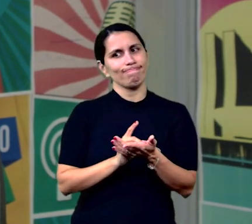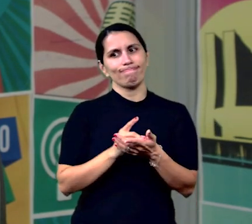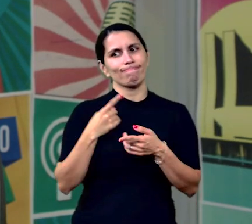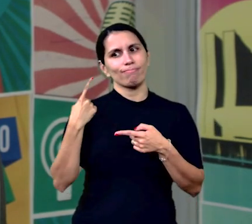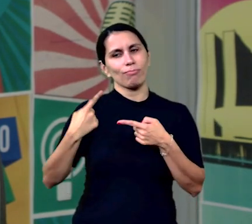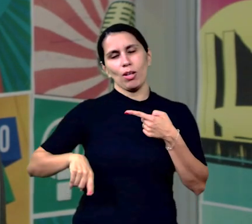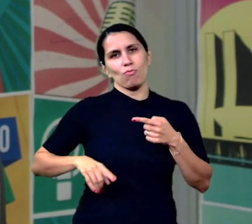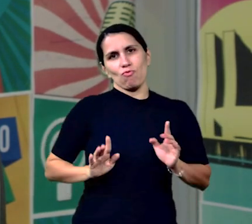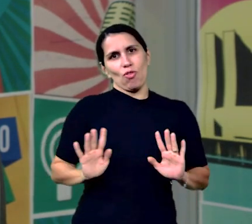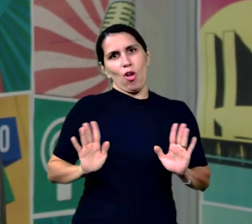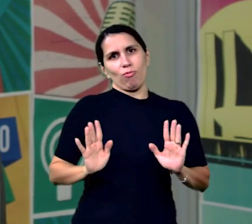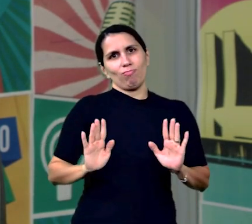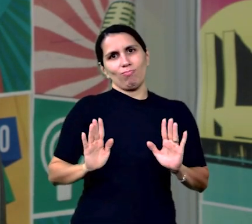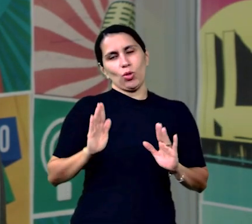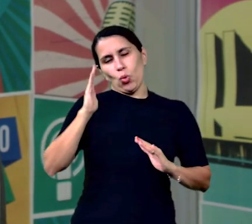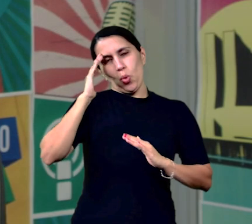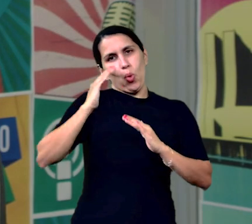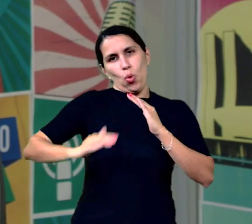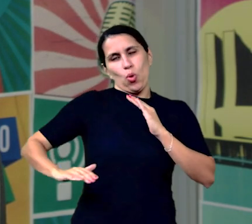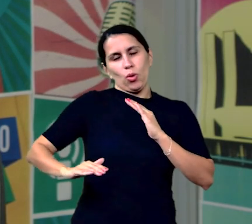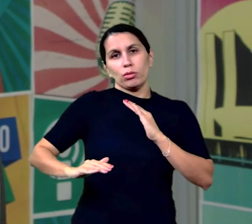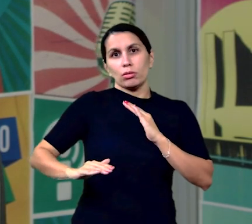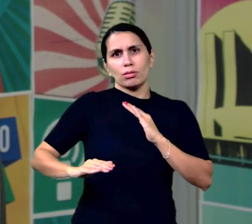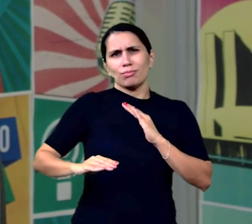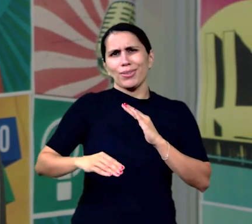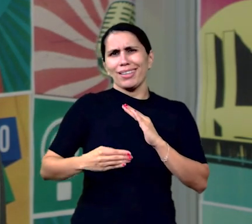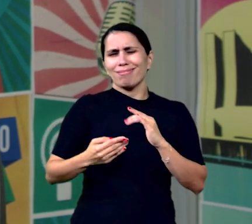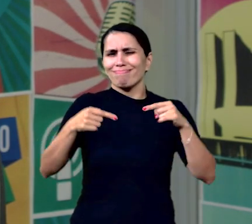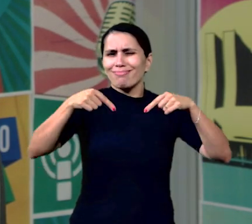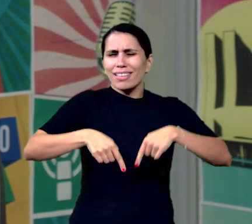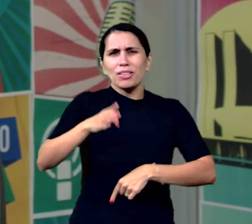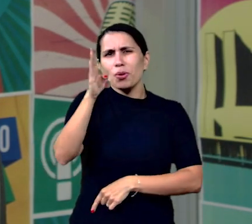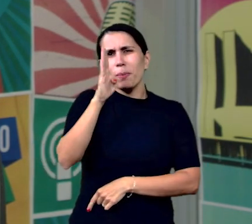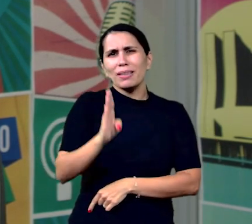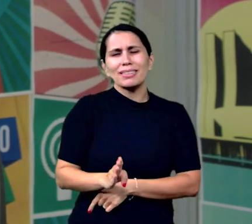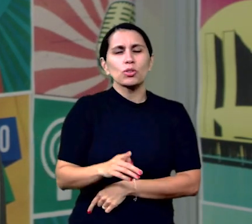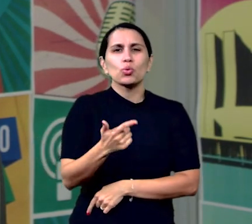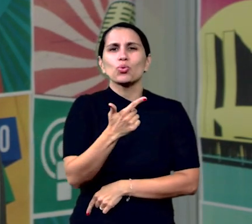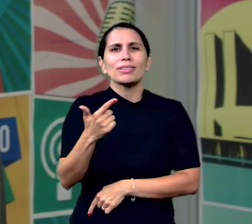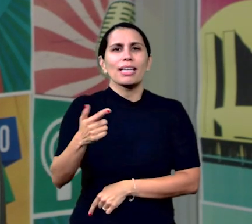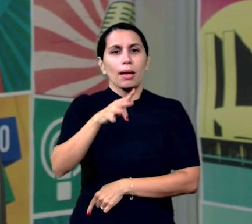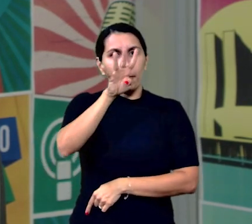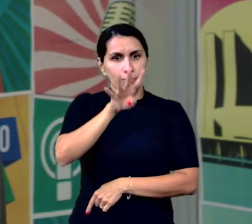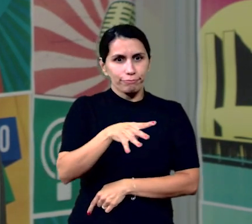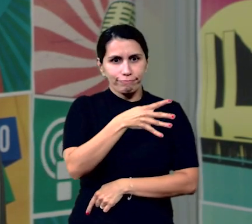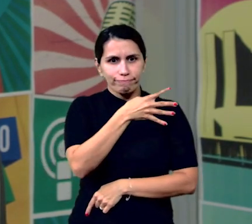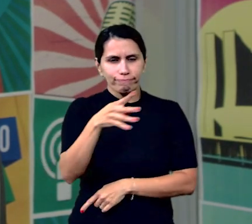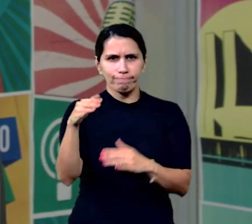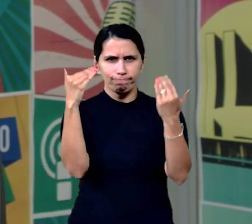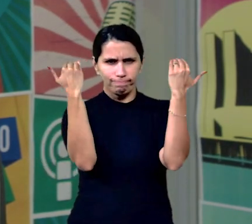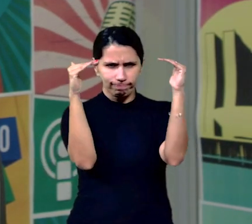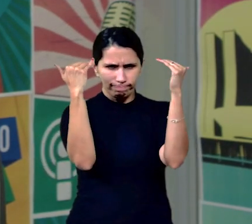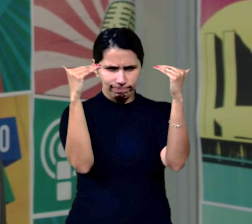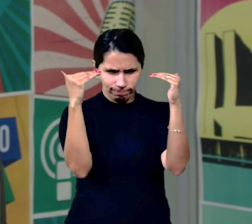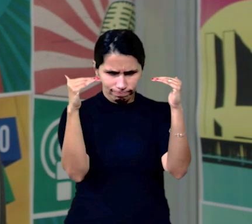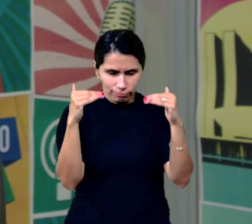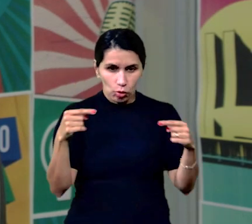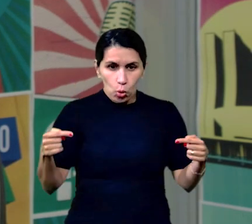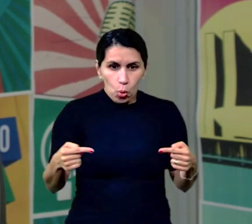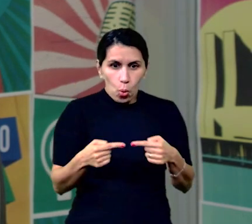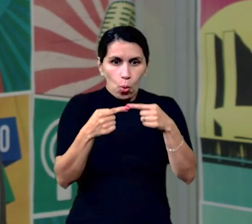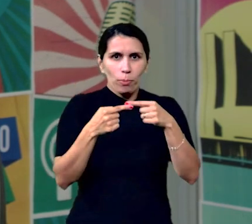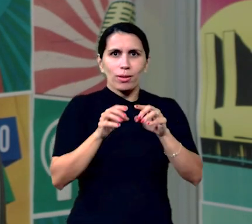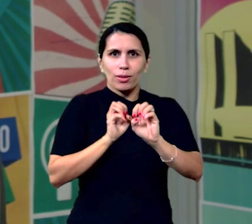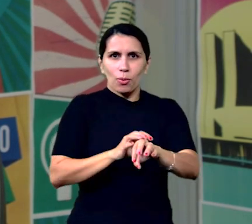eu entendo que a gente ainda não tem uma matriz que permita que a gente faça que esse ensino seja assim como ele se pretende